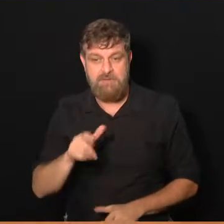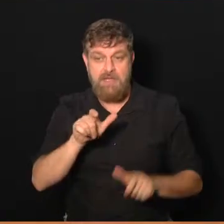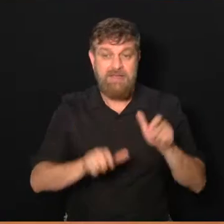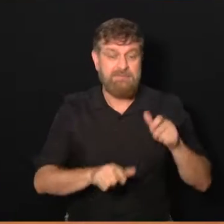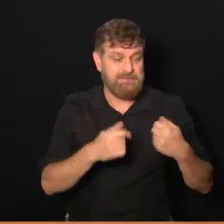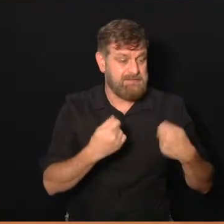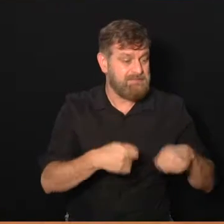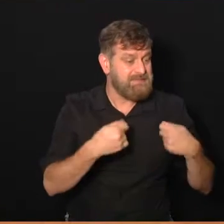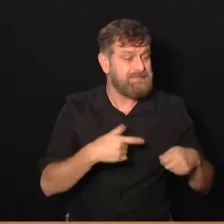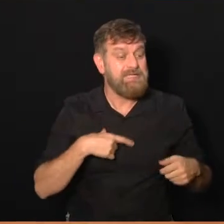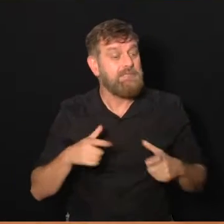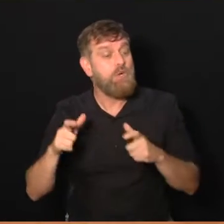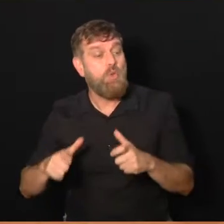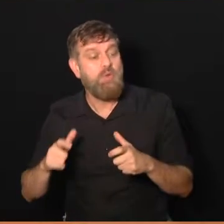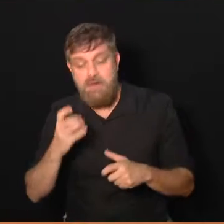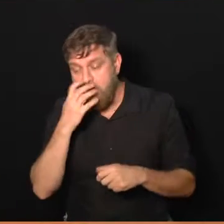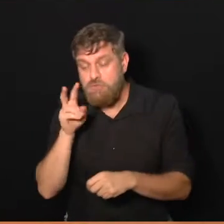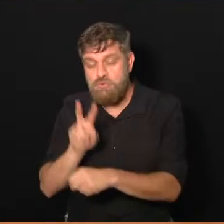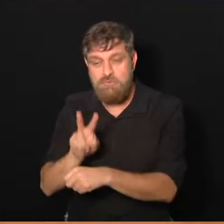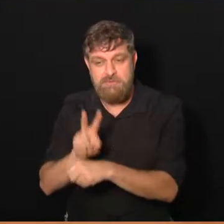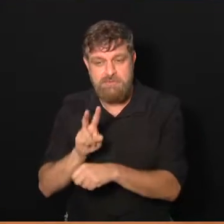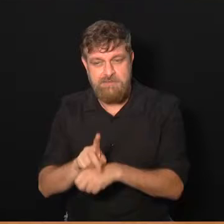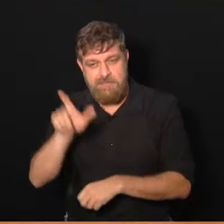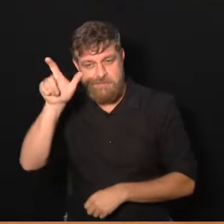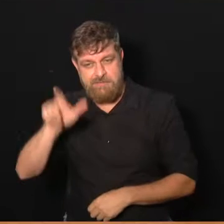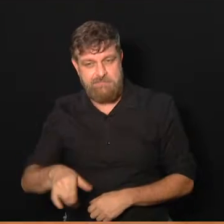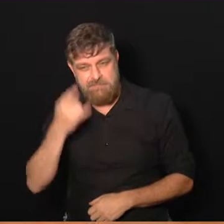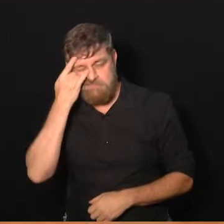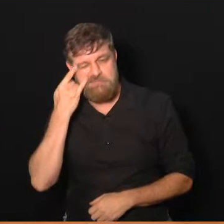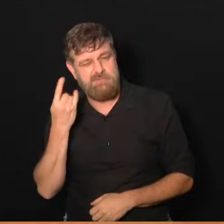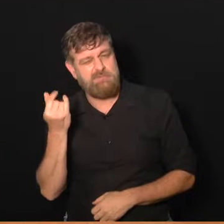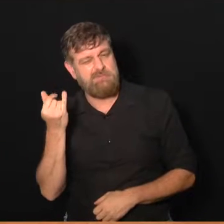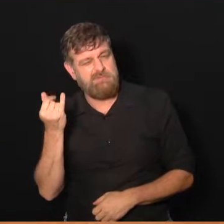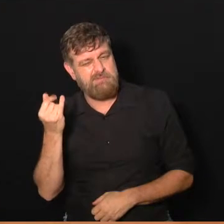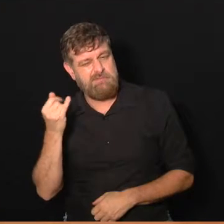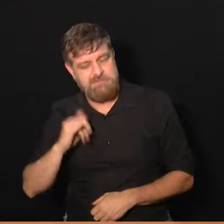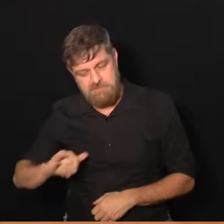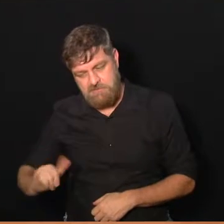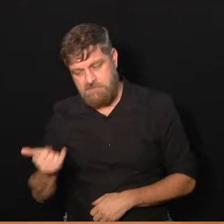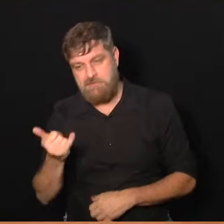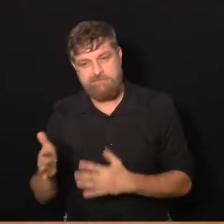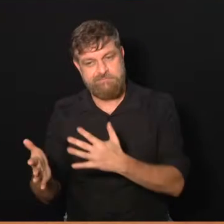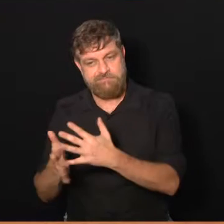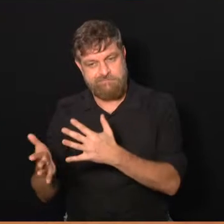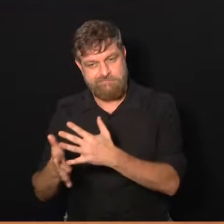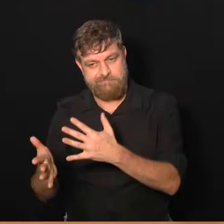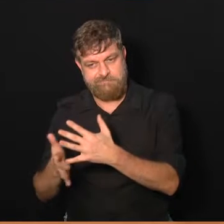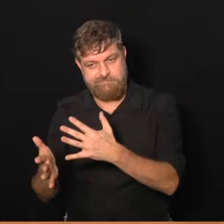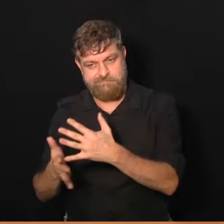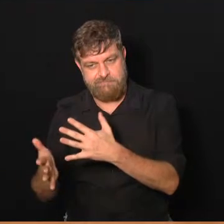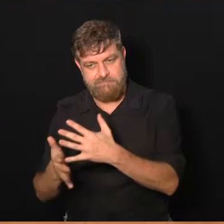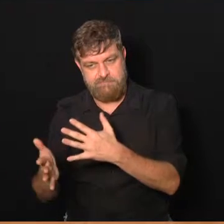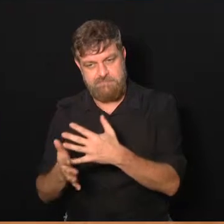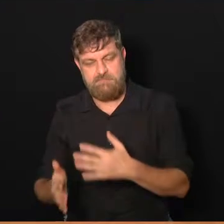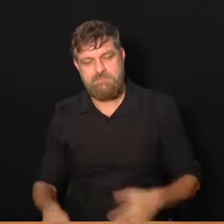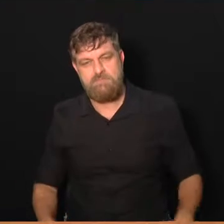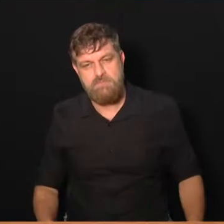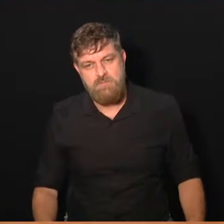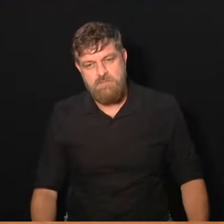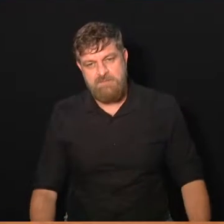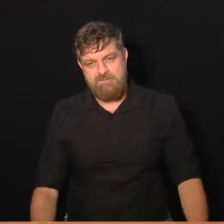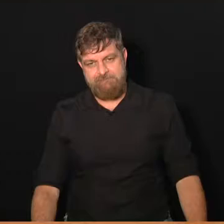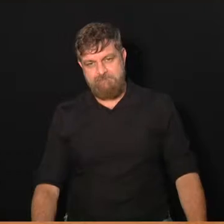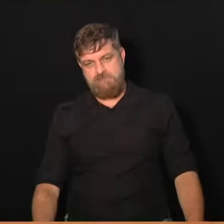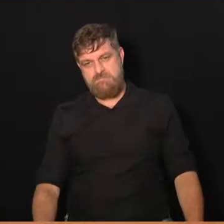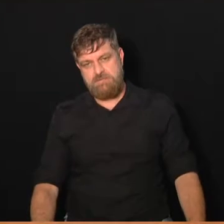pessoas têm em acomodar os animais, oferecendo um serviço que não é de...